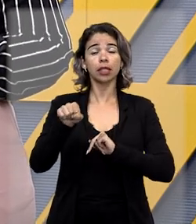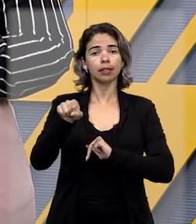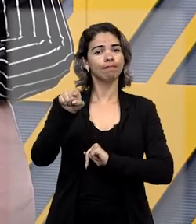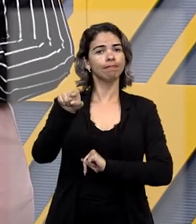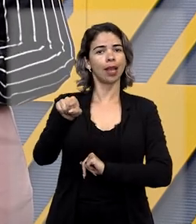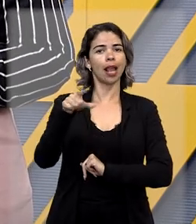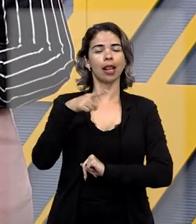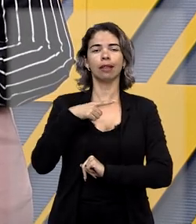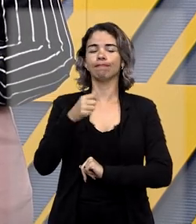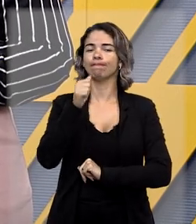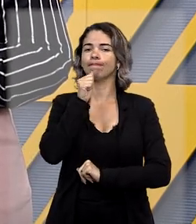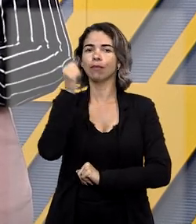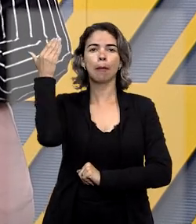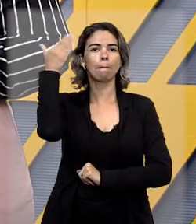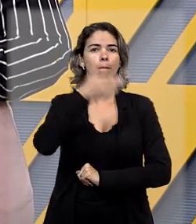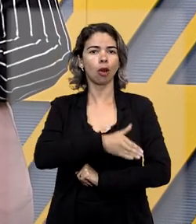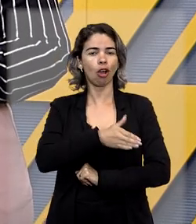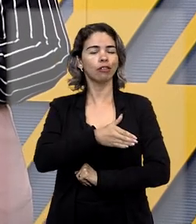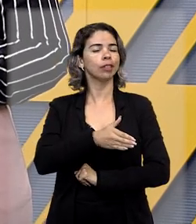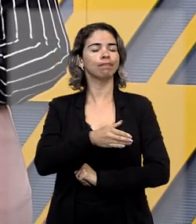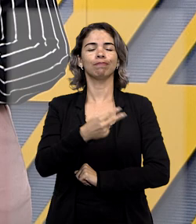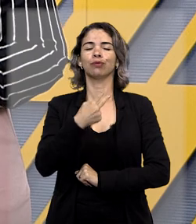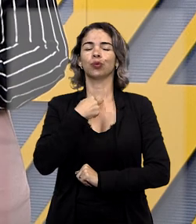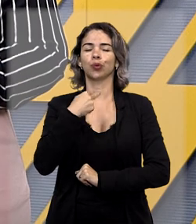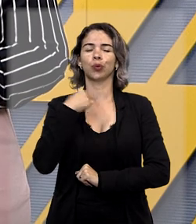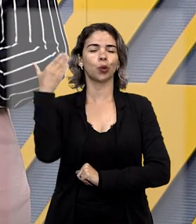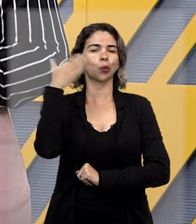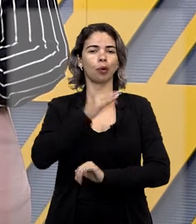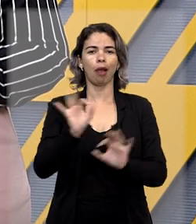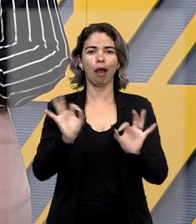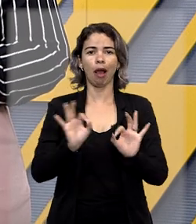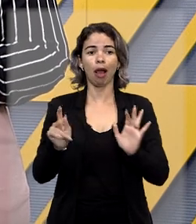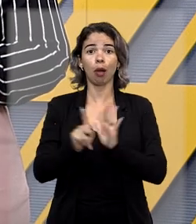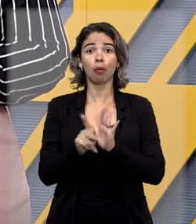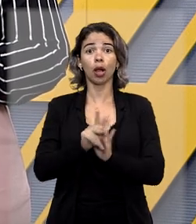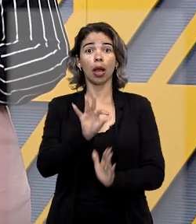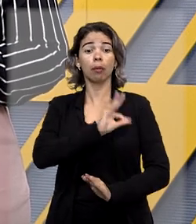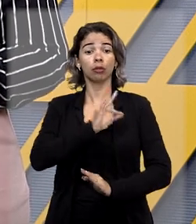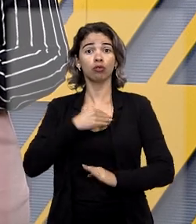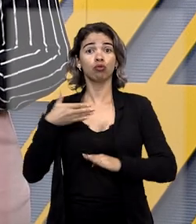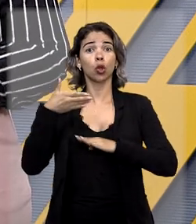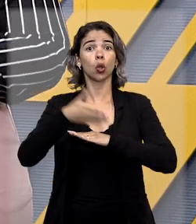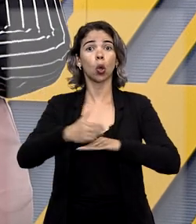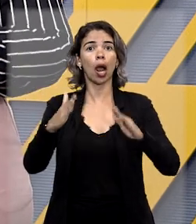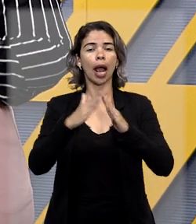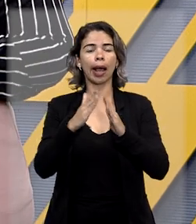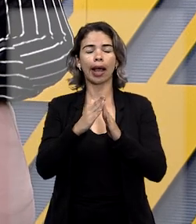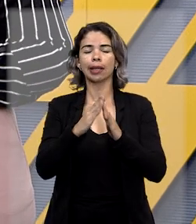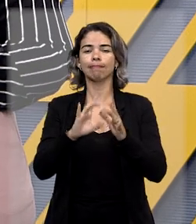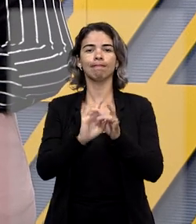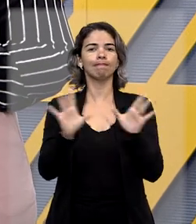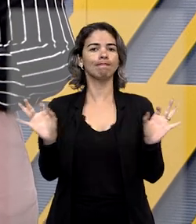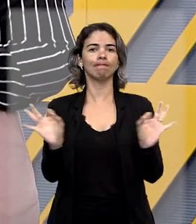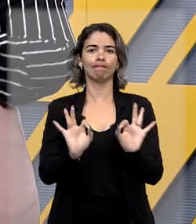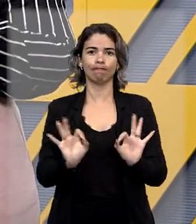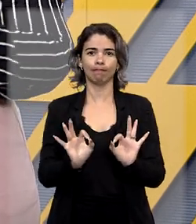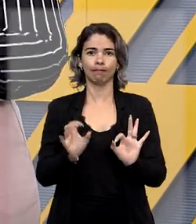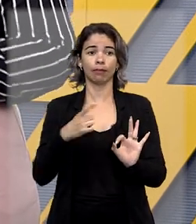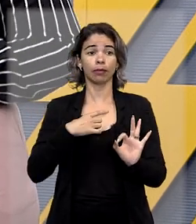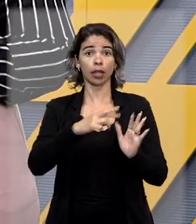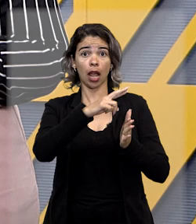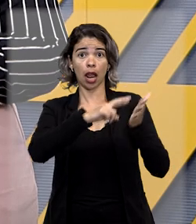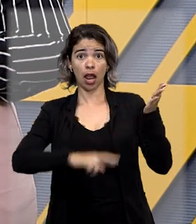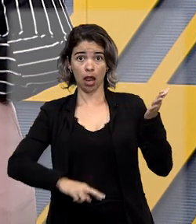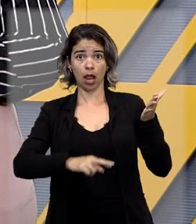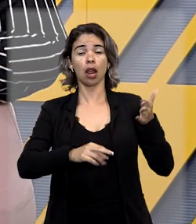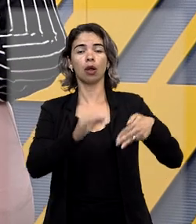considerar ilícitas as provas colhidas após a entrada de uma equipe policial na casa dele sem consentimento. O